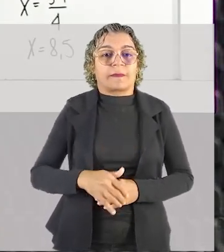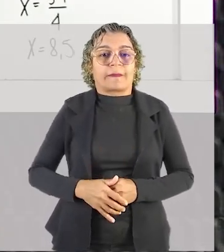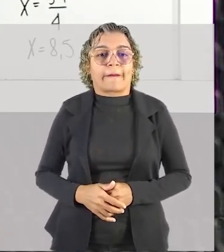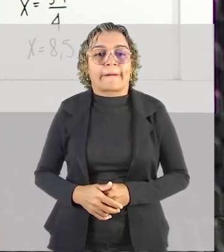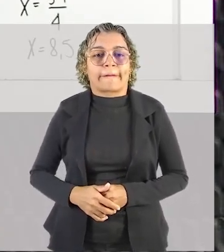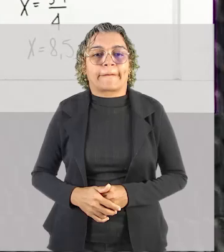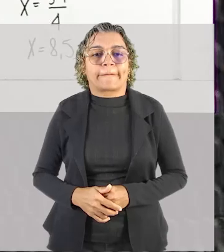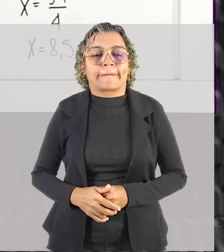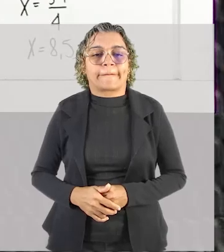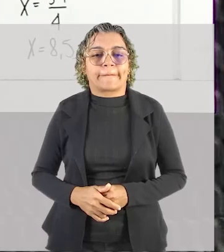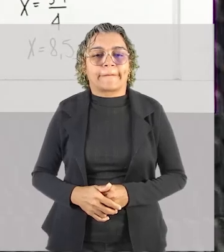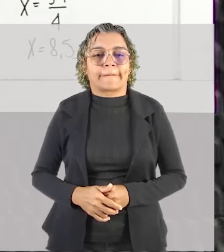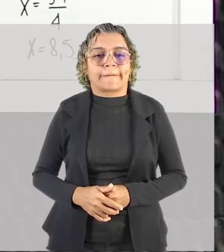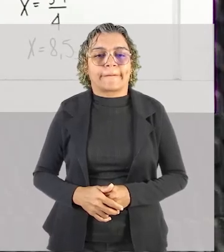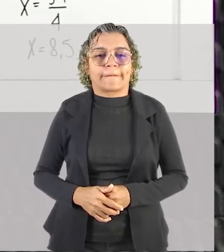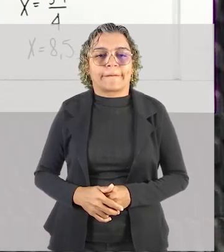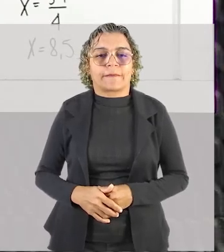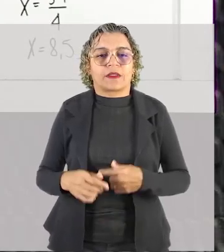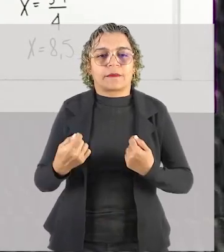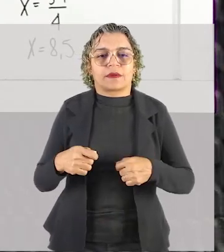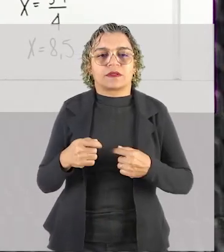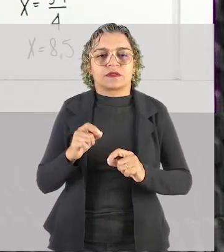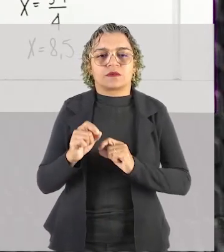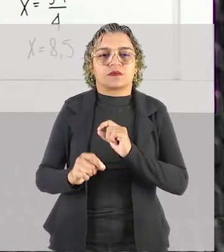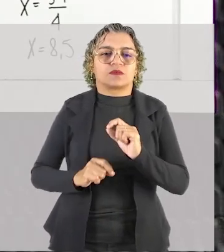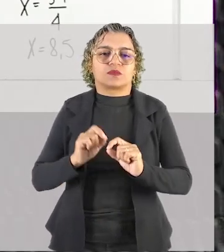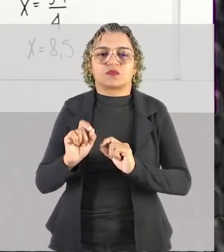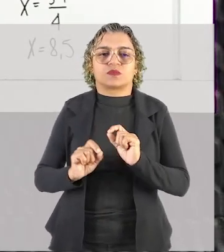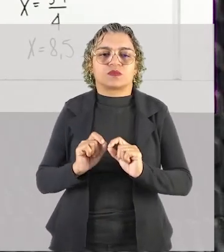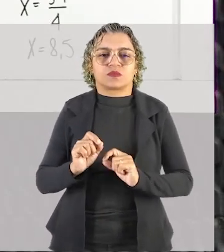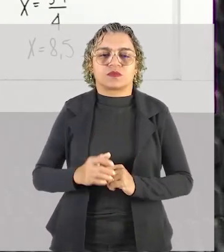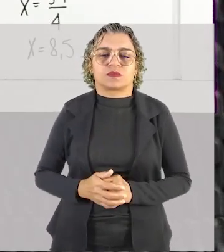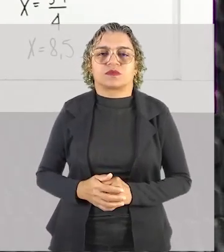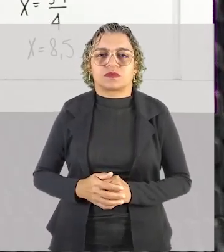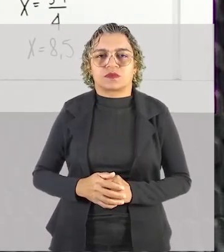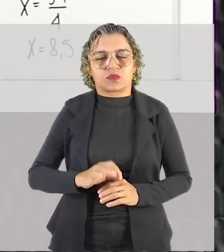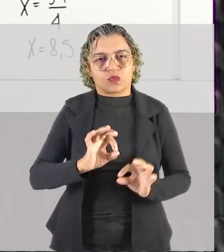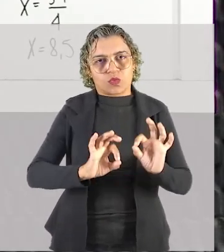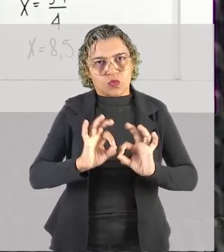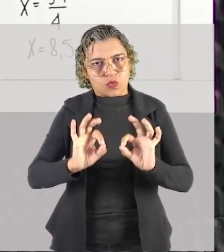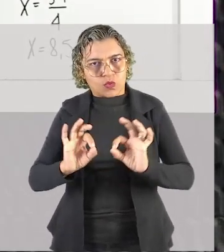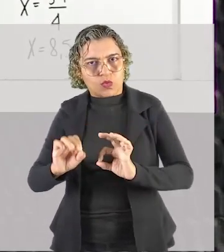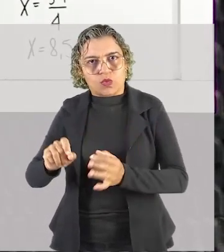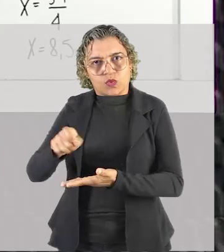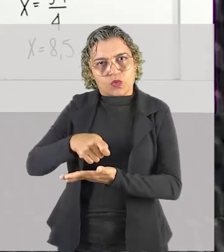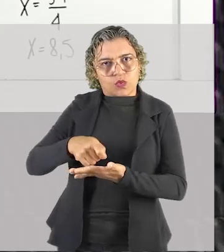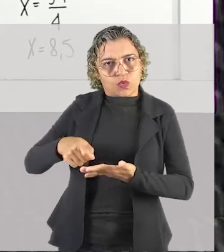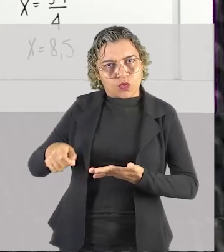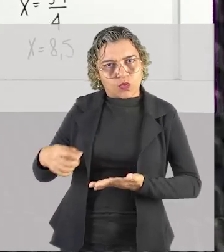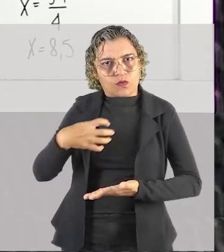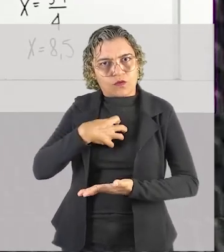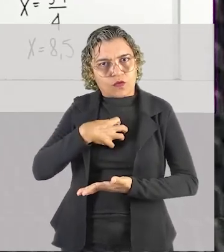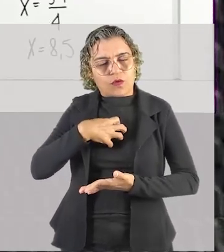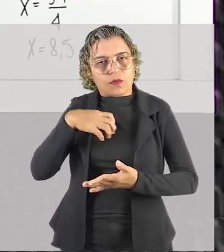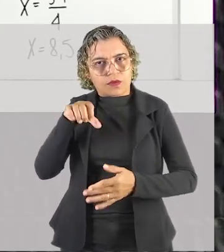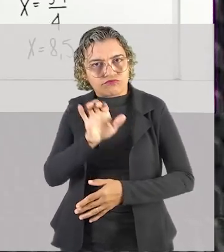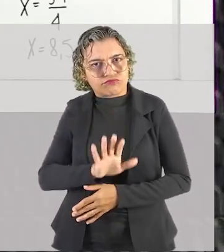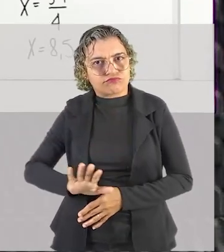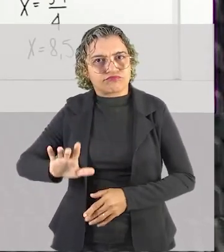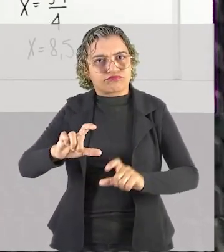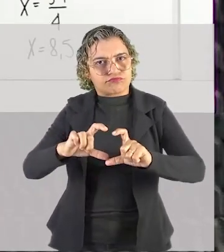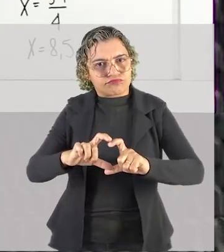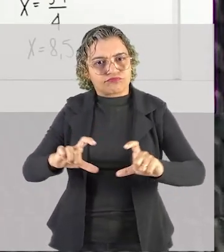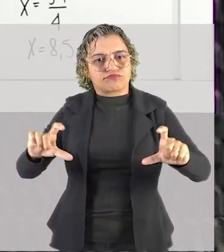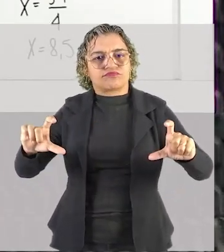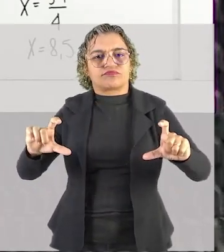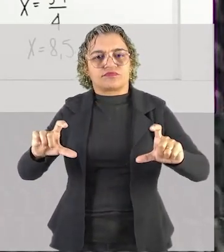da função, nós precisamos de quê? Nós precisamos escrever na sua forma geral. Então, a